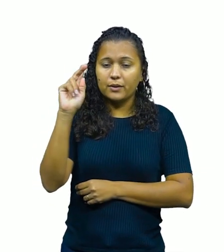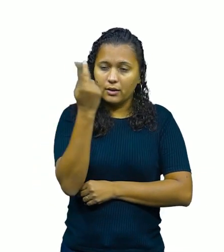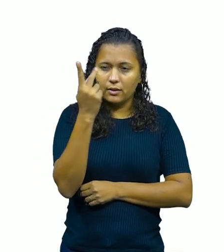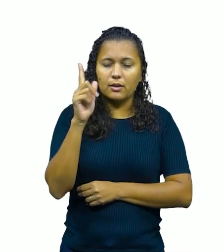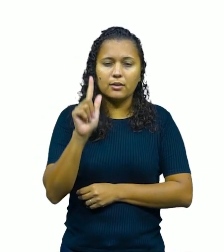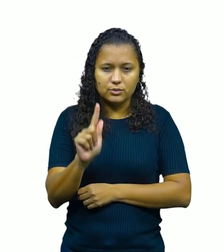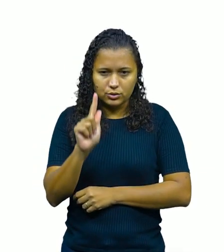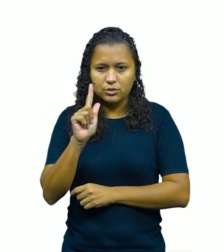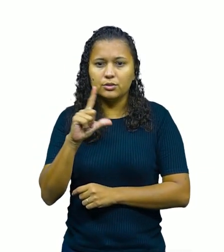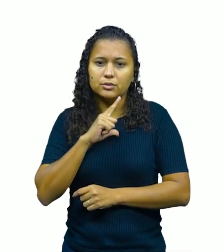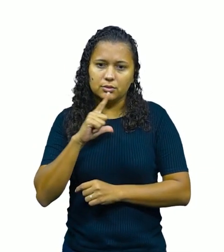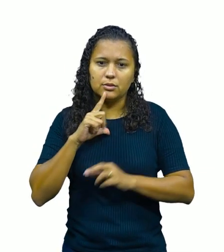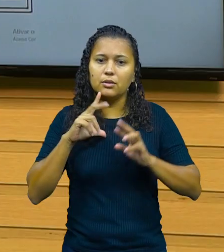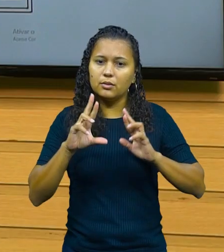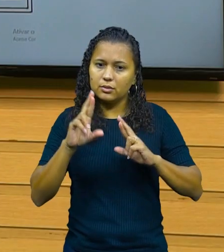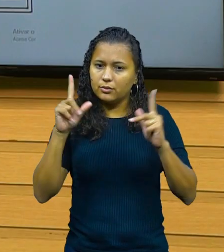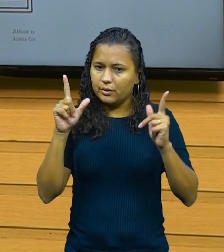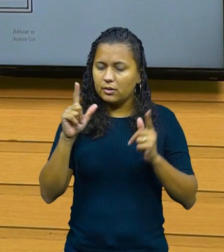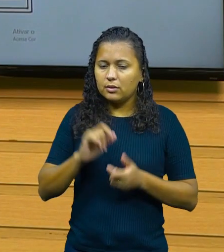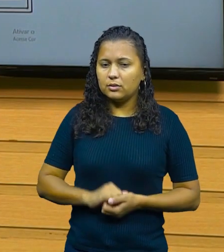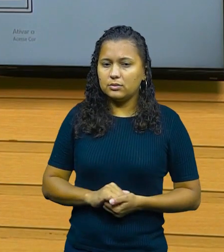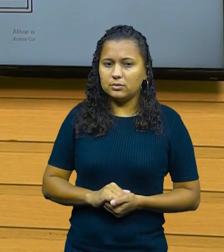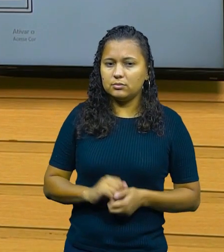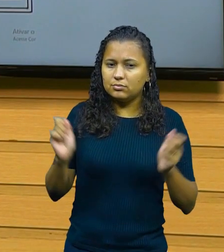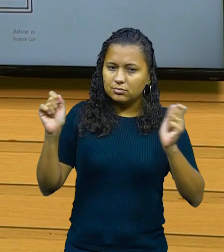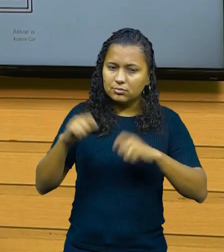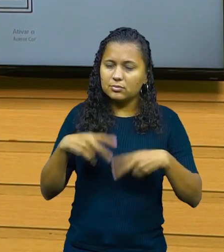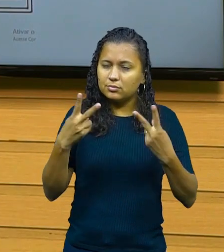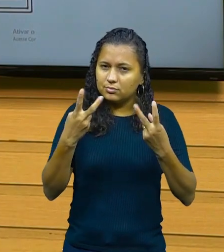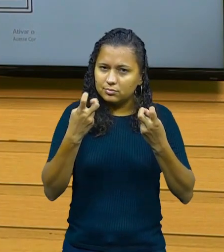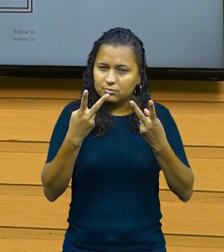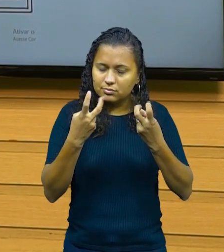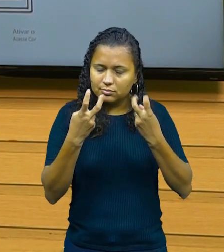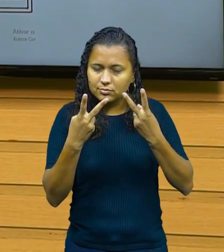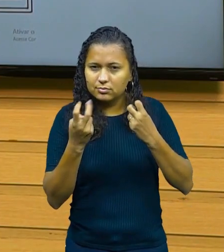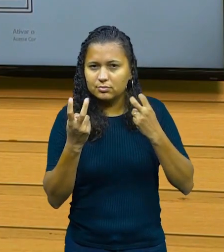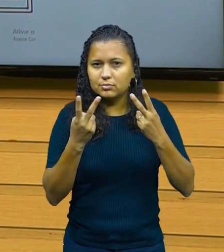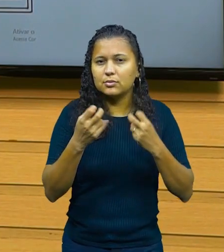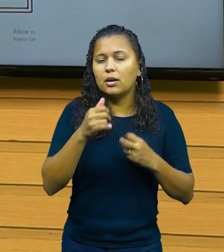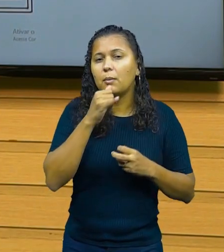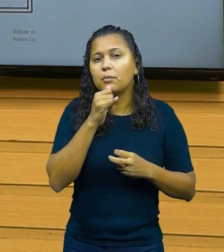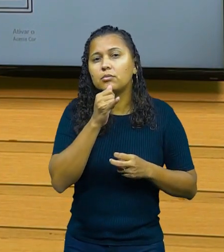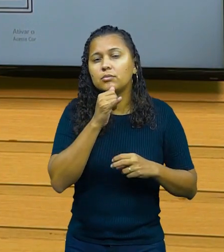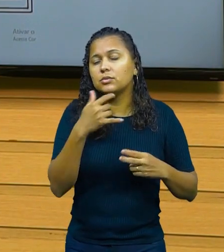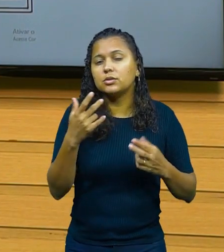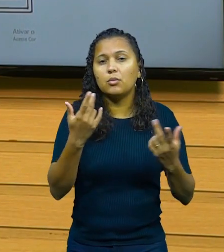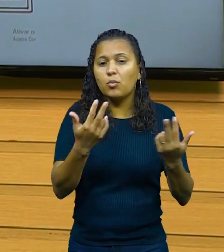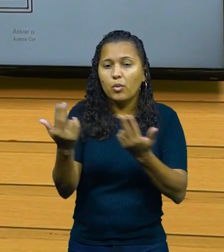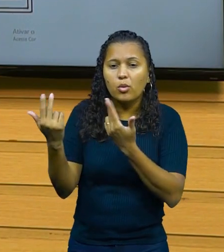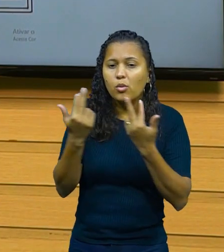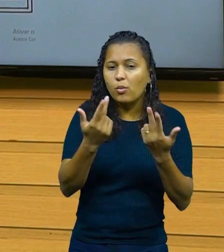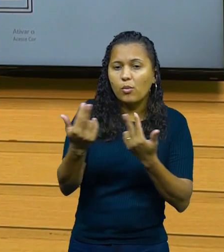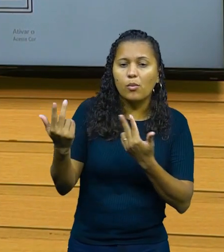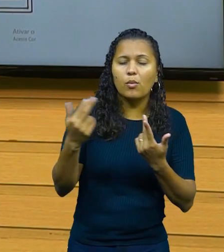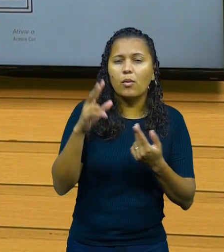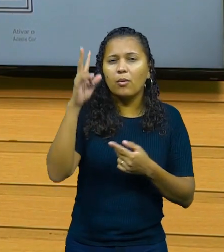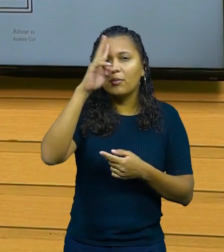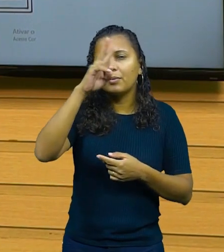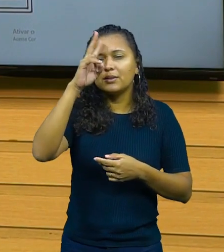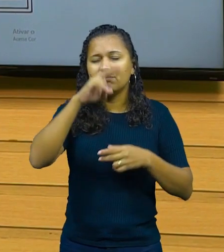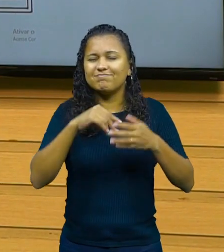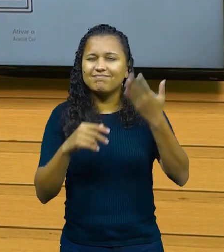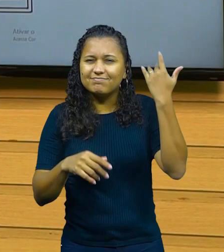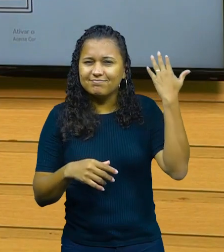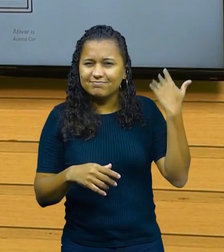no tubo inclinado. Então a gente vê uma diferença aqui que a gente consegue eliminar aquela questão da igualdade lá que a gente